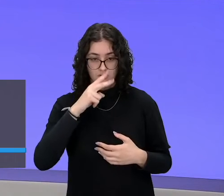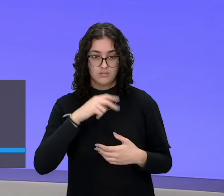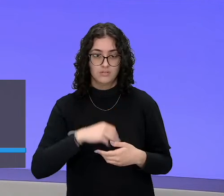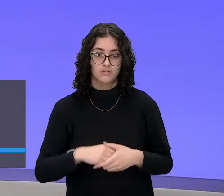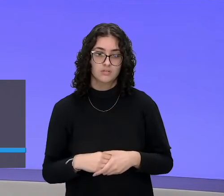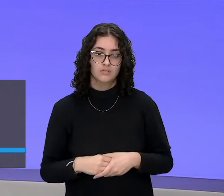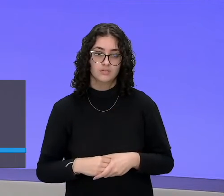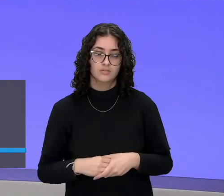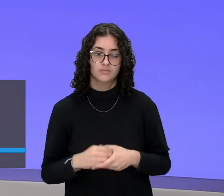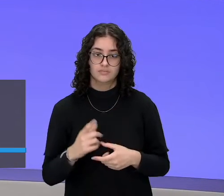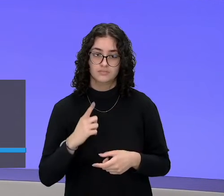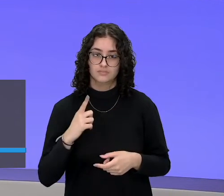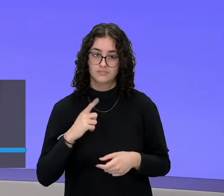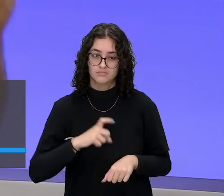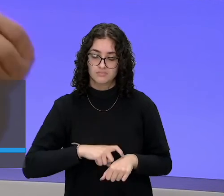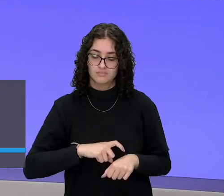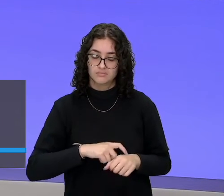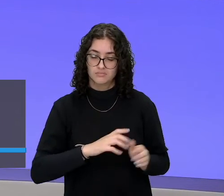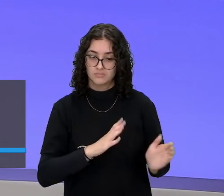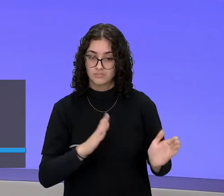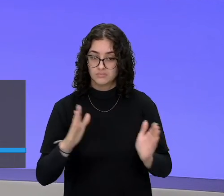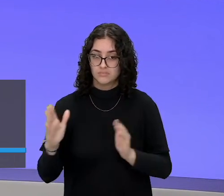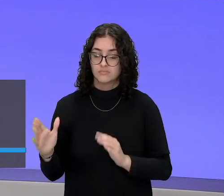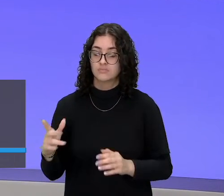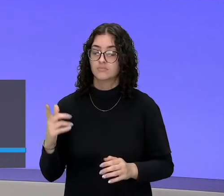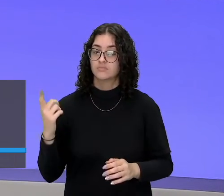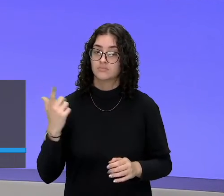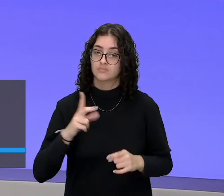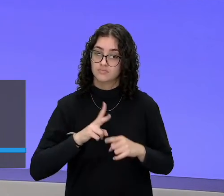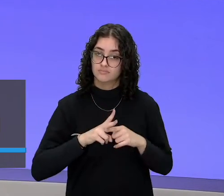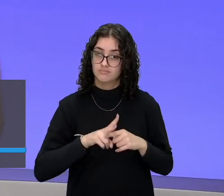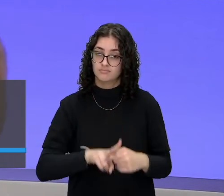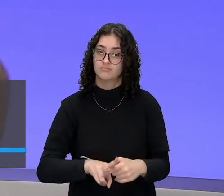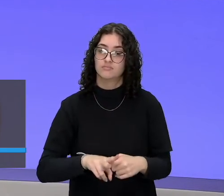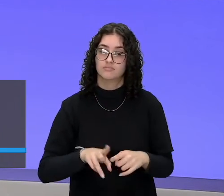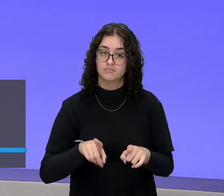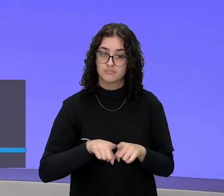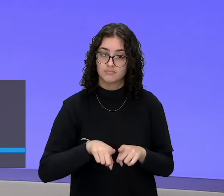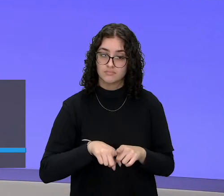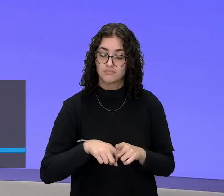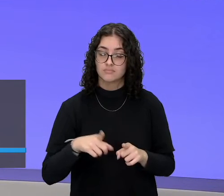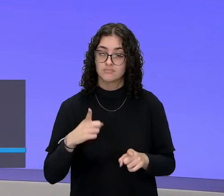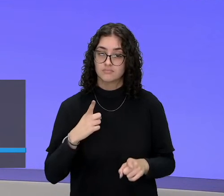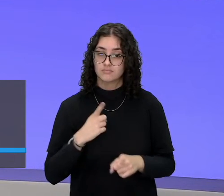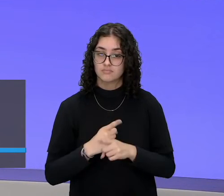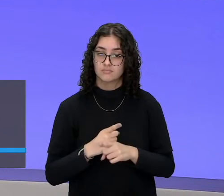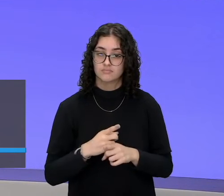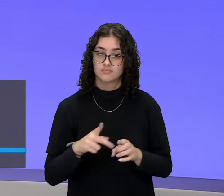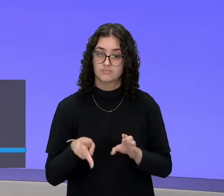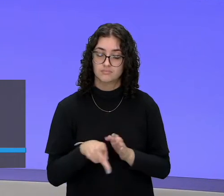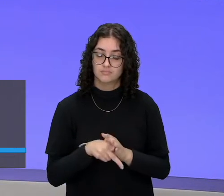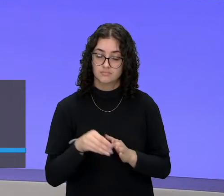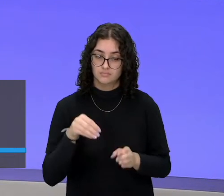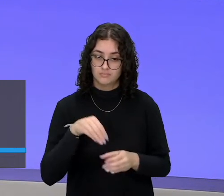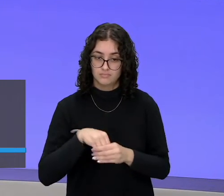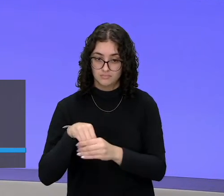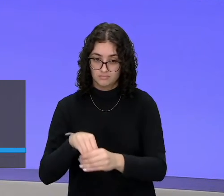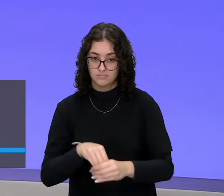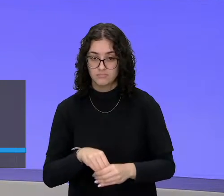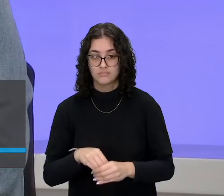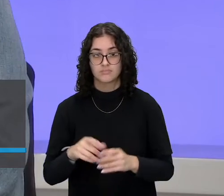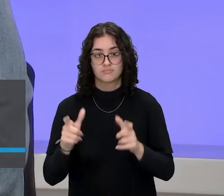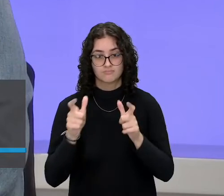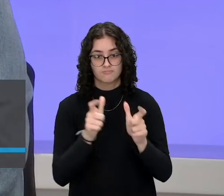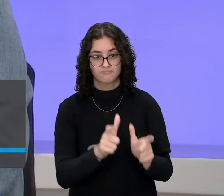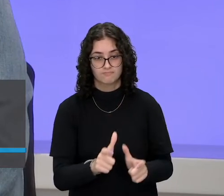sendo constituídas ao longo do tempo, a partir da preservação, da oralidade que a gente encontra dentro desses territórios. Nossa, olha